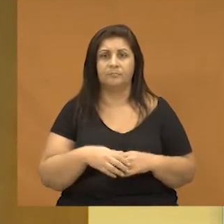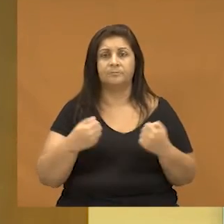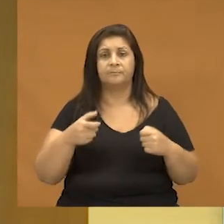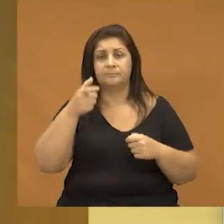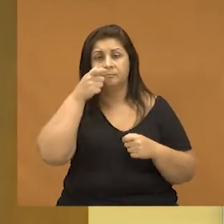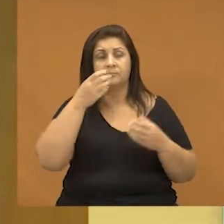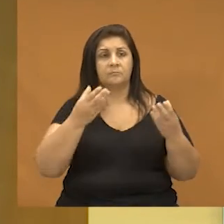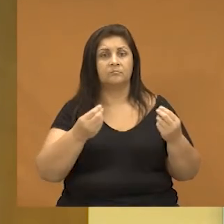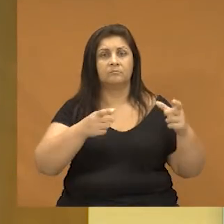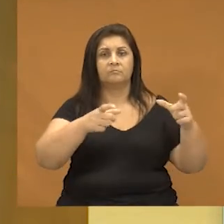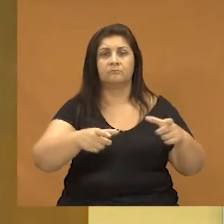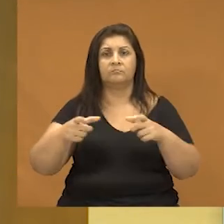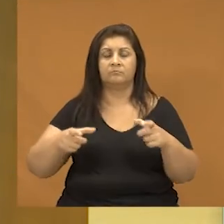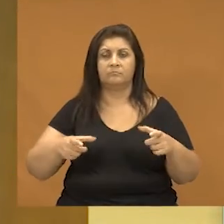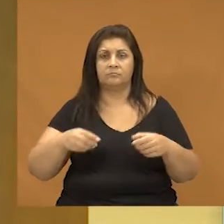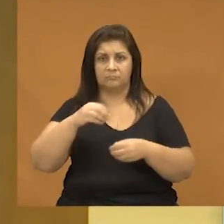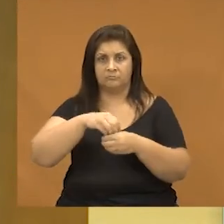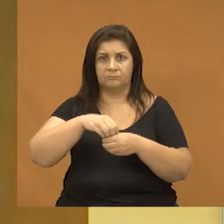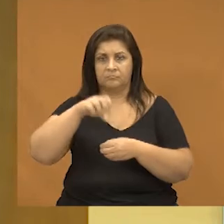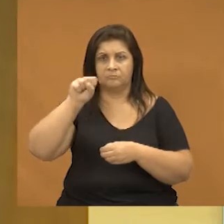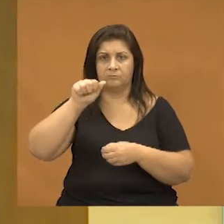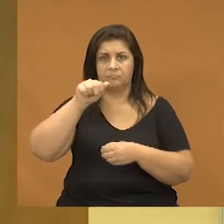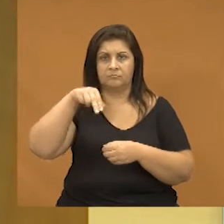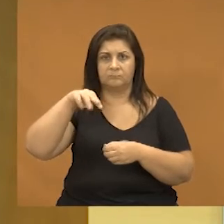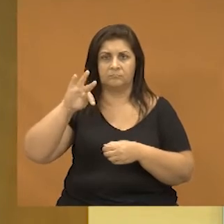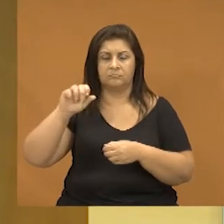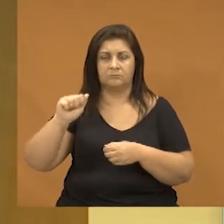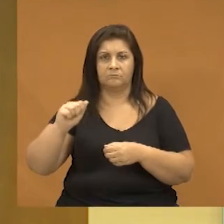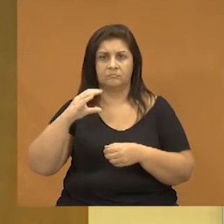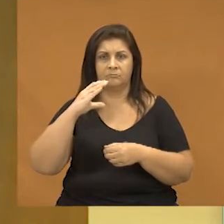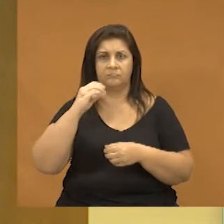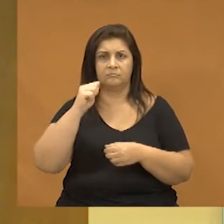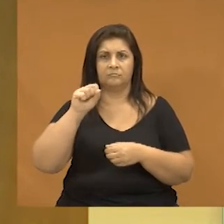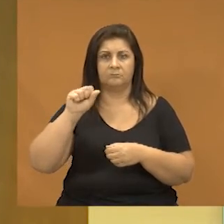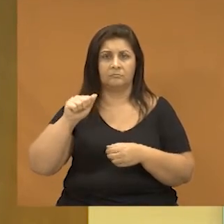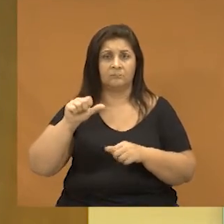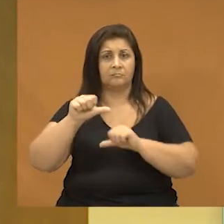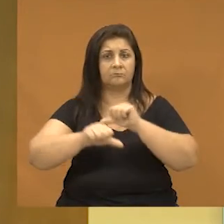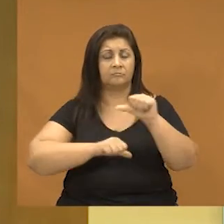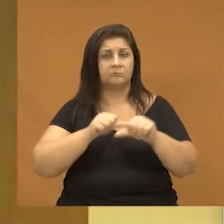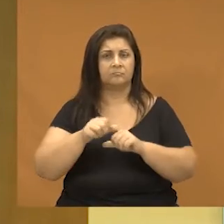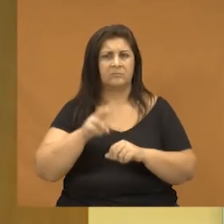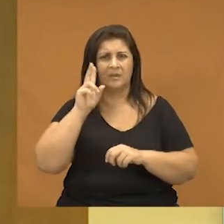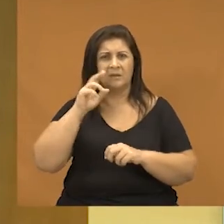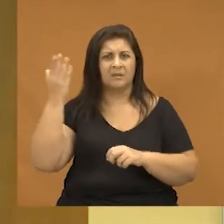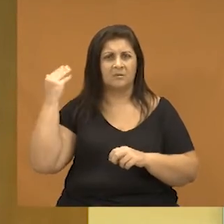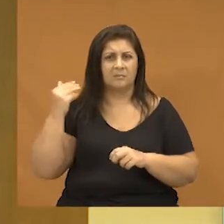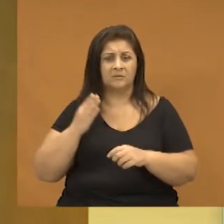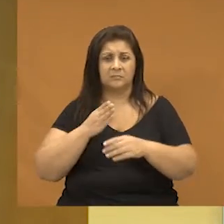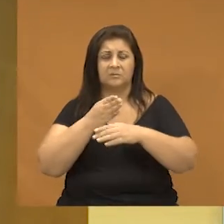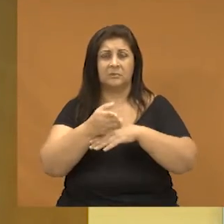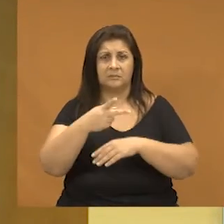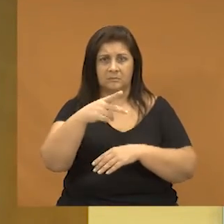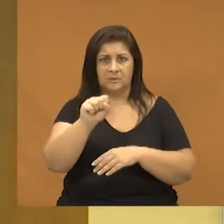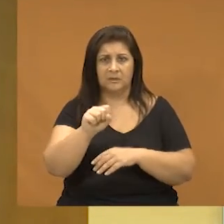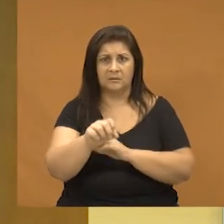de atendimento da Santa Casa mudou. Quem não lembra dos pacientes que entram no pronto-socorro, daqui a